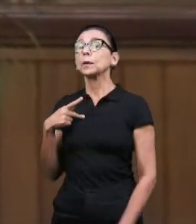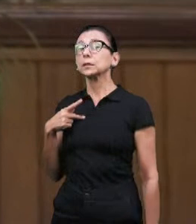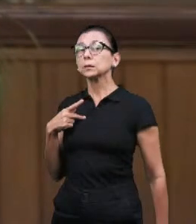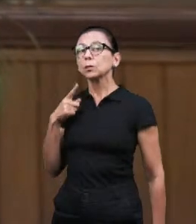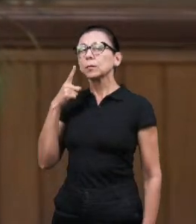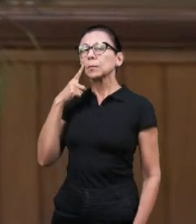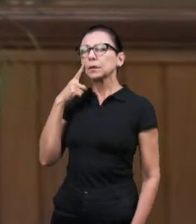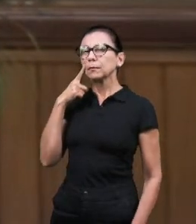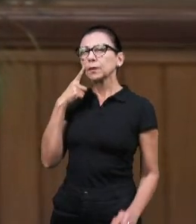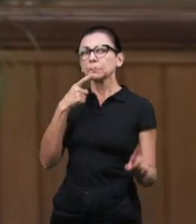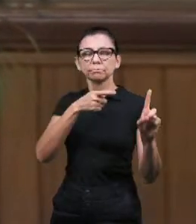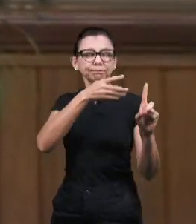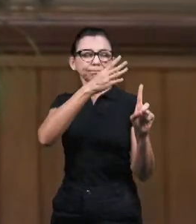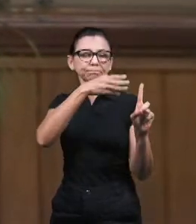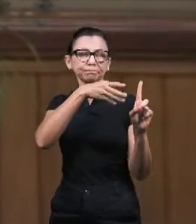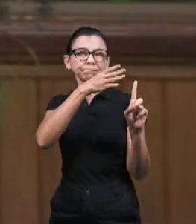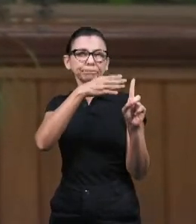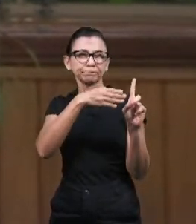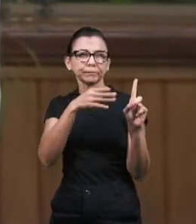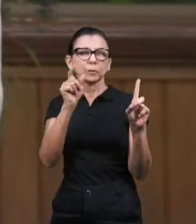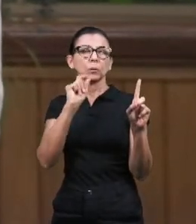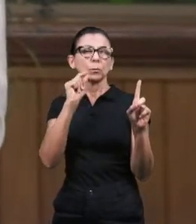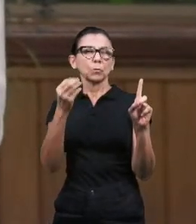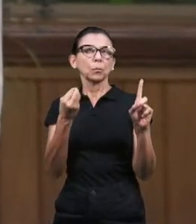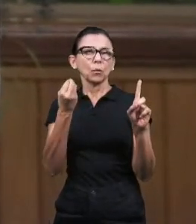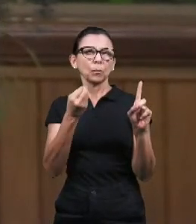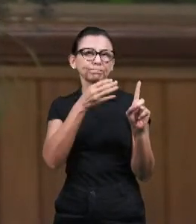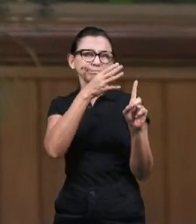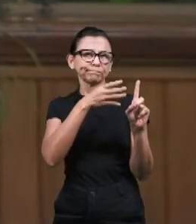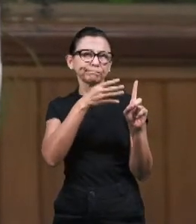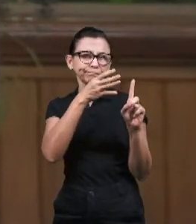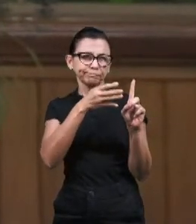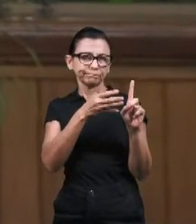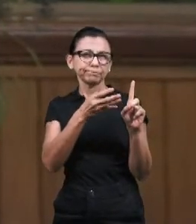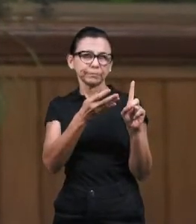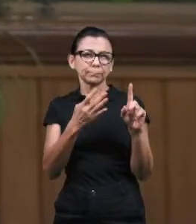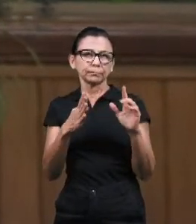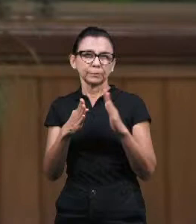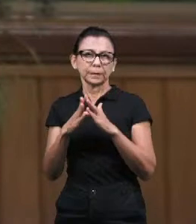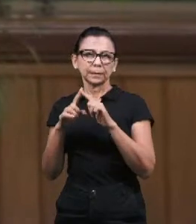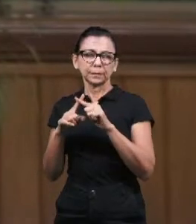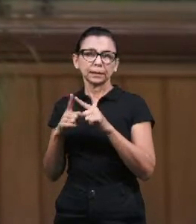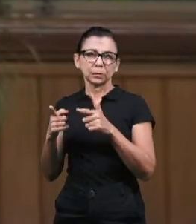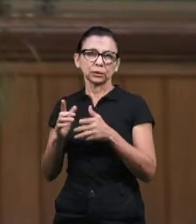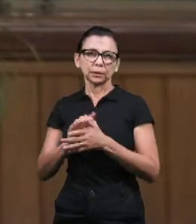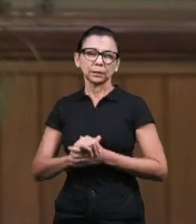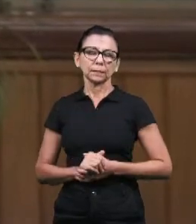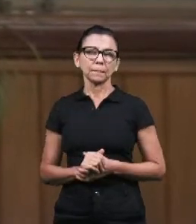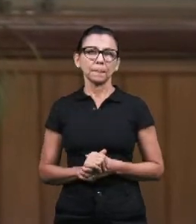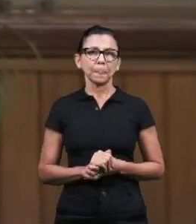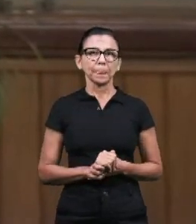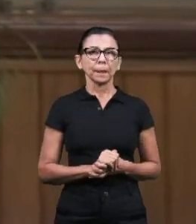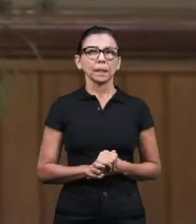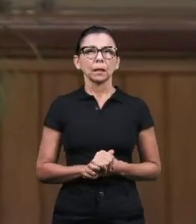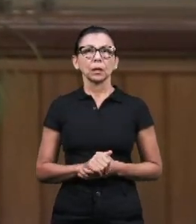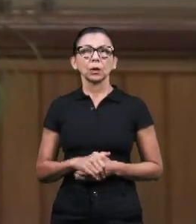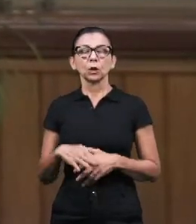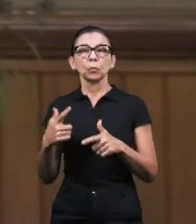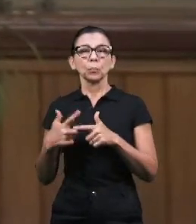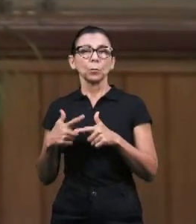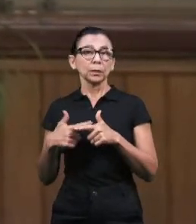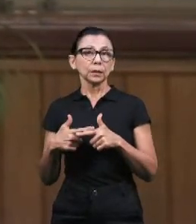igreja. Porque é muito importante e é essencial que o nosso louvor seja verdadeiro. Ou seja, o que é o louvor verdadeiro? É você cantar